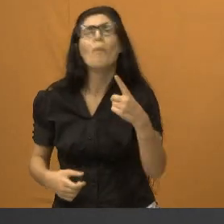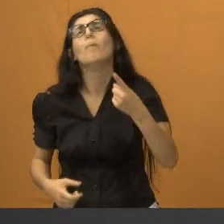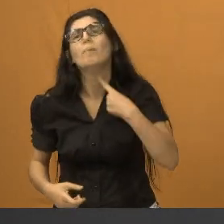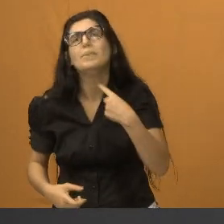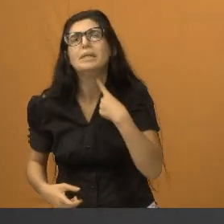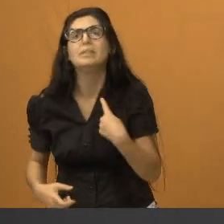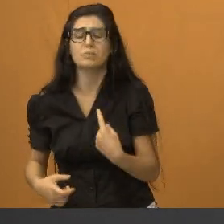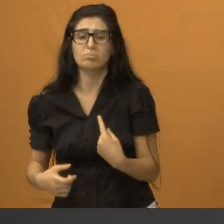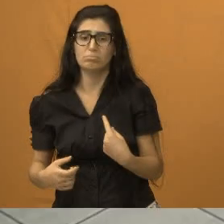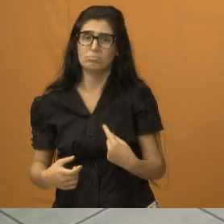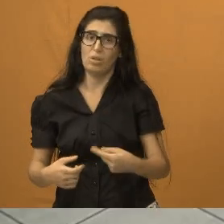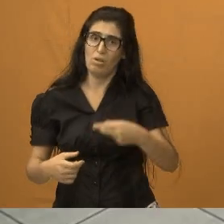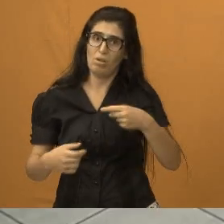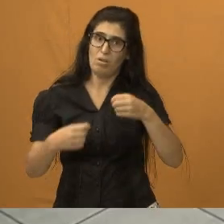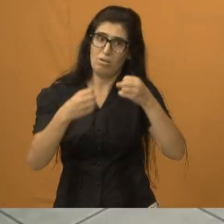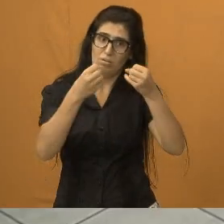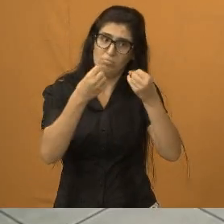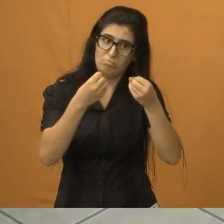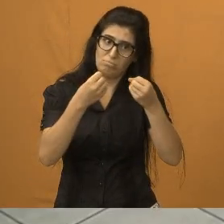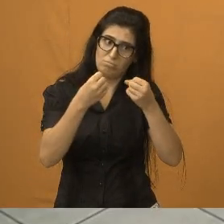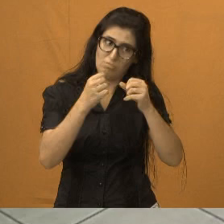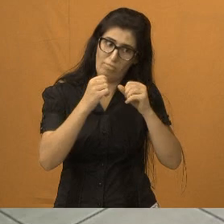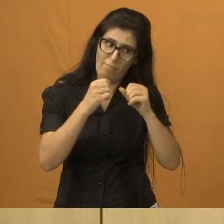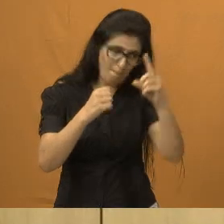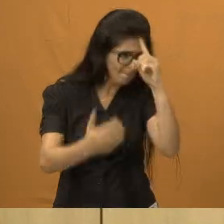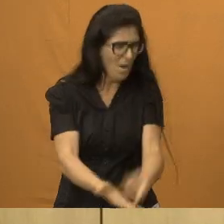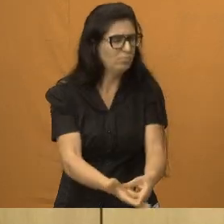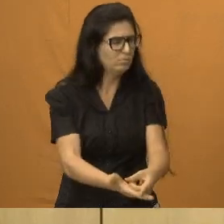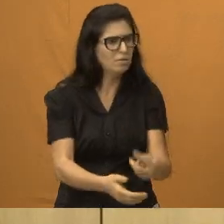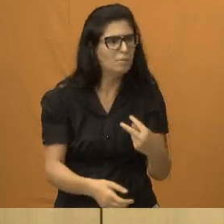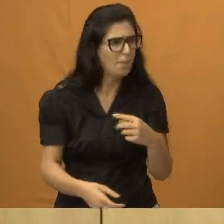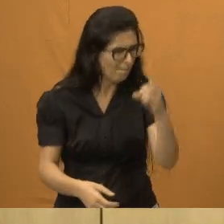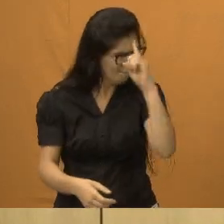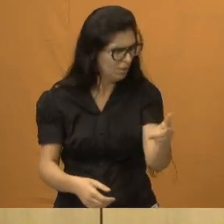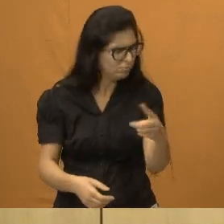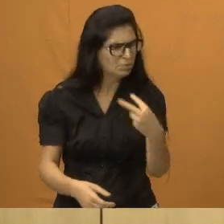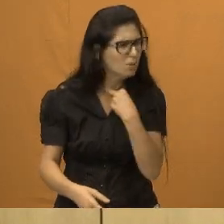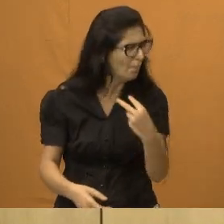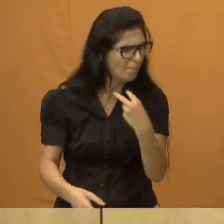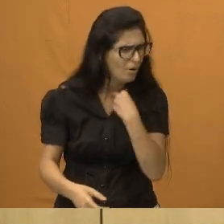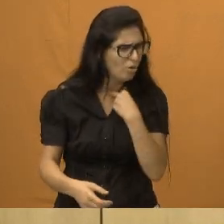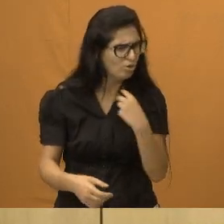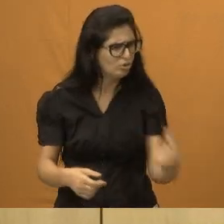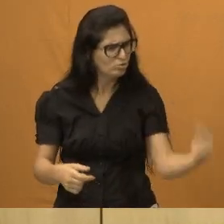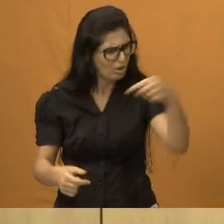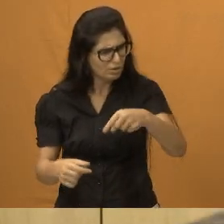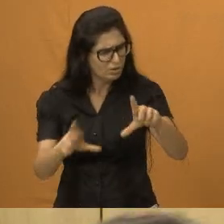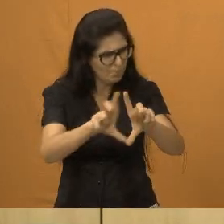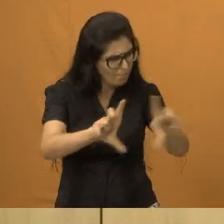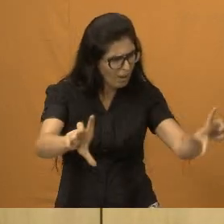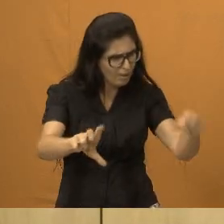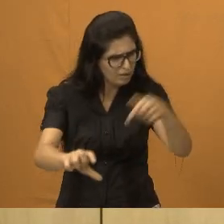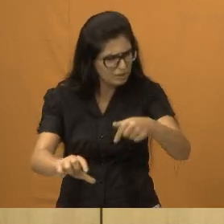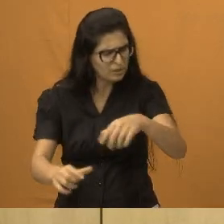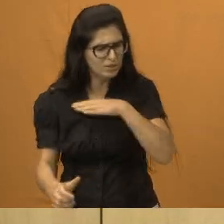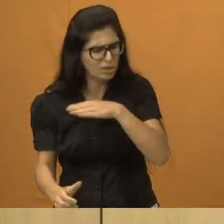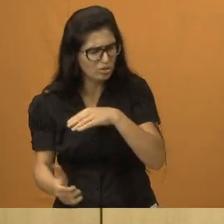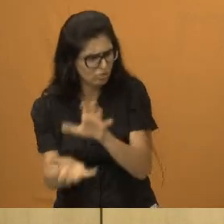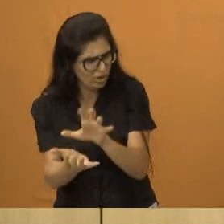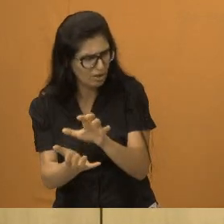E eu acho que é bom salientar também, quando a gente fala que no capital esperado na Receita, e a gente vê